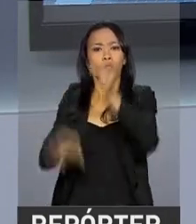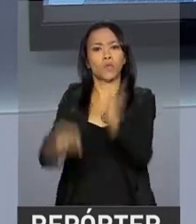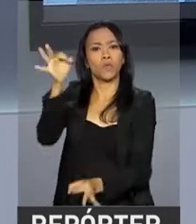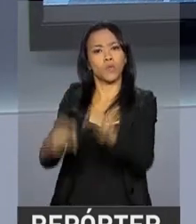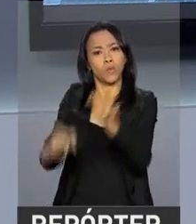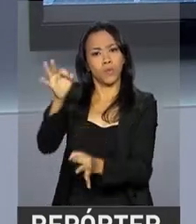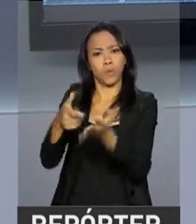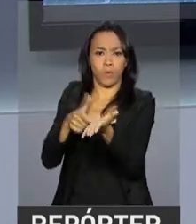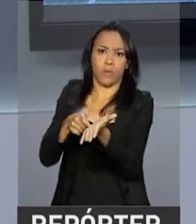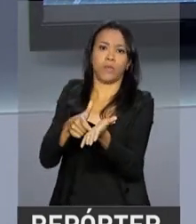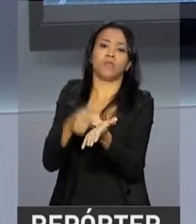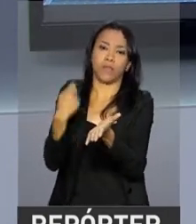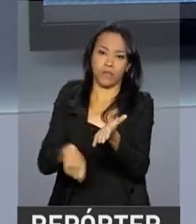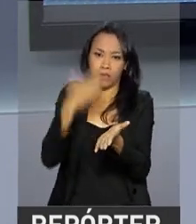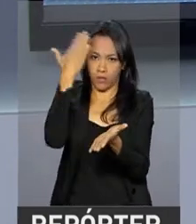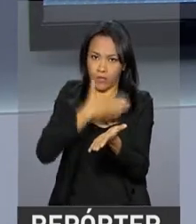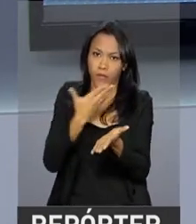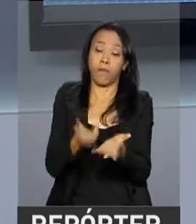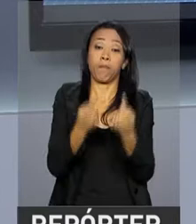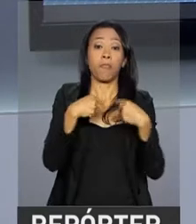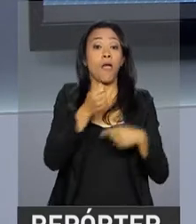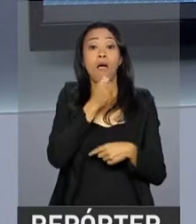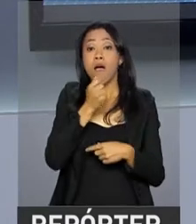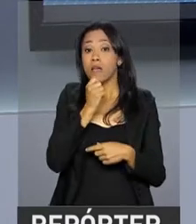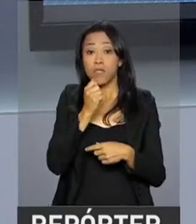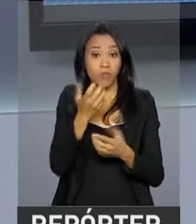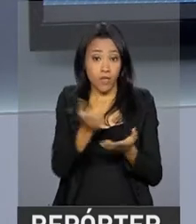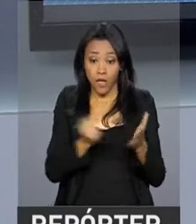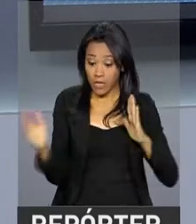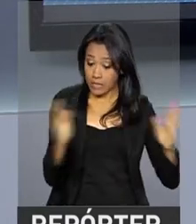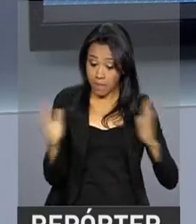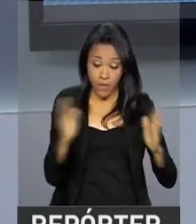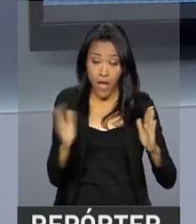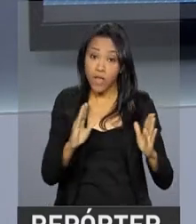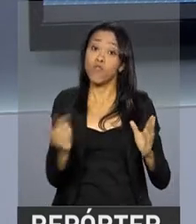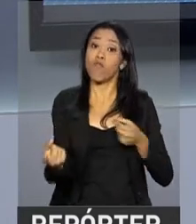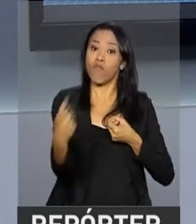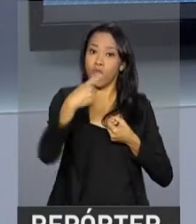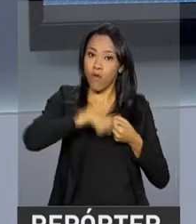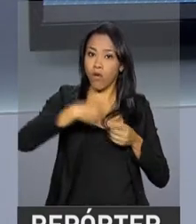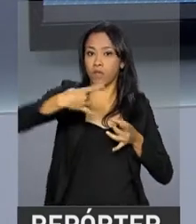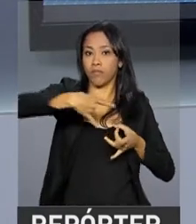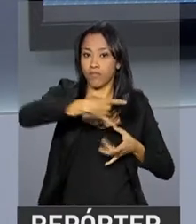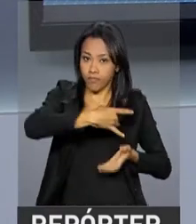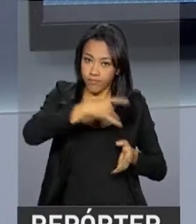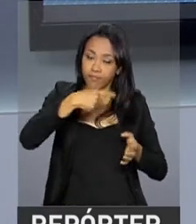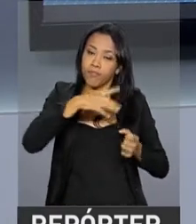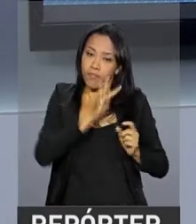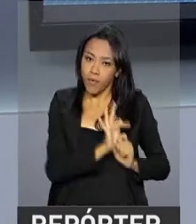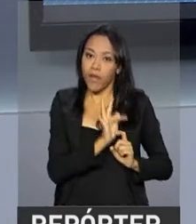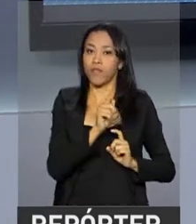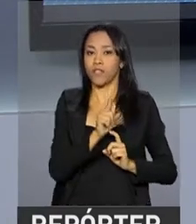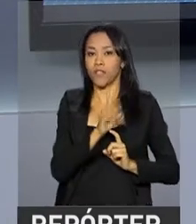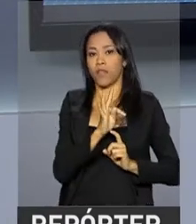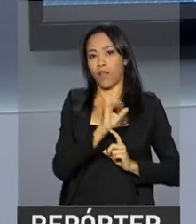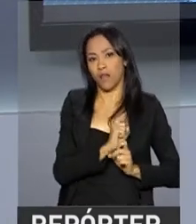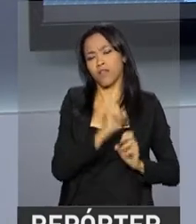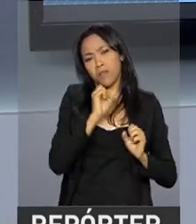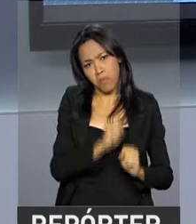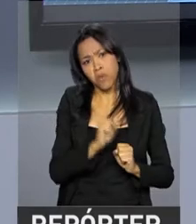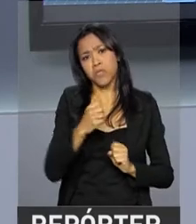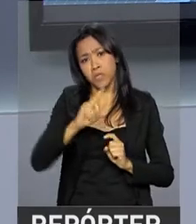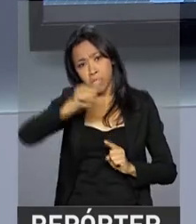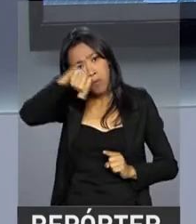penal o valores não sacados dentro do prazo permanecem nas contas do fgts e podem ser retirados nos